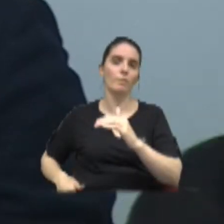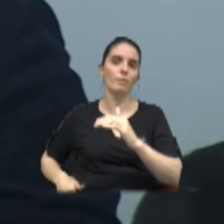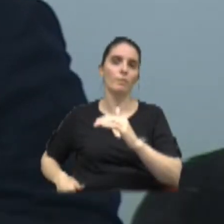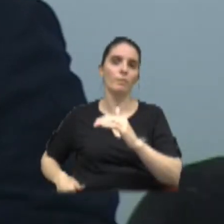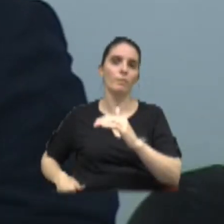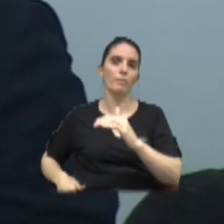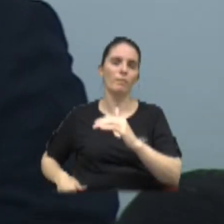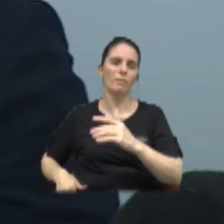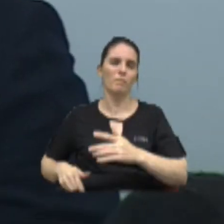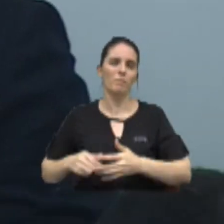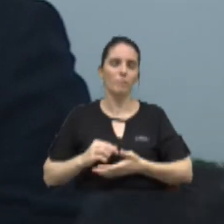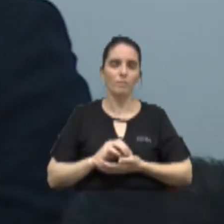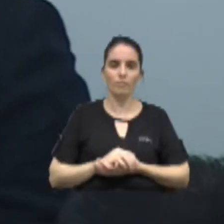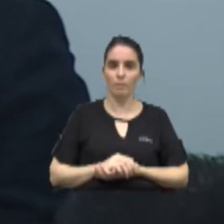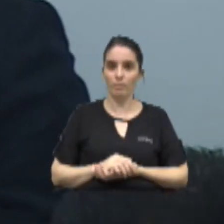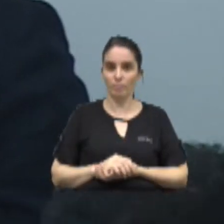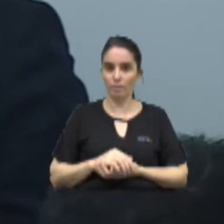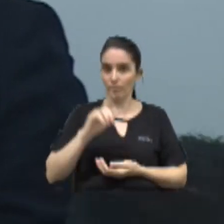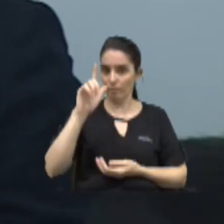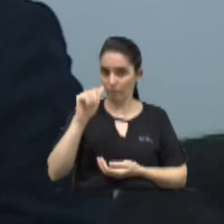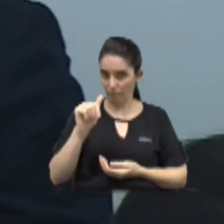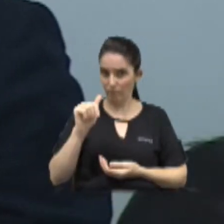E num ato frio,